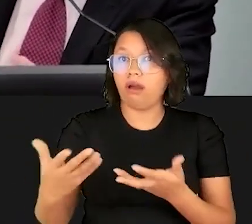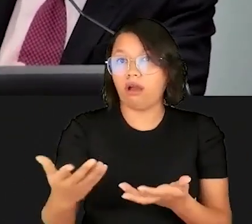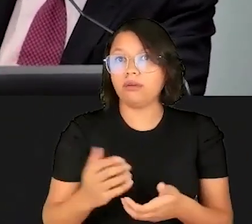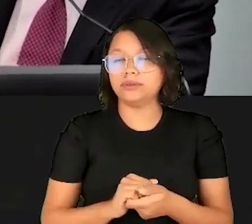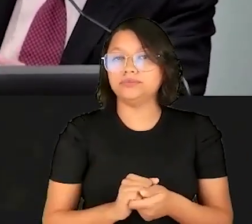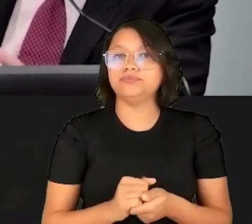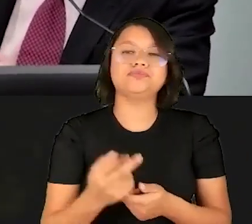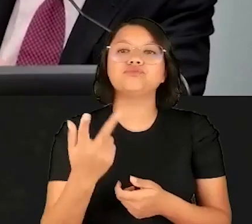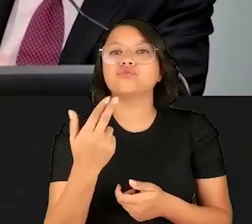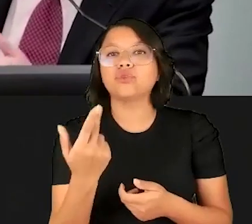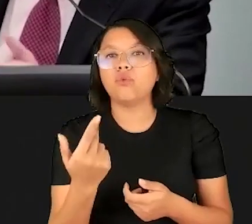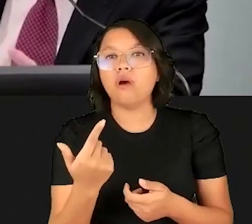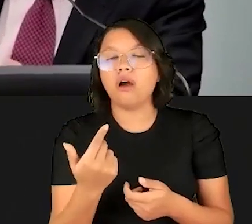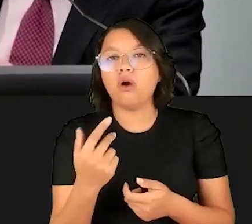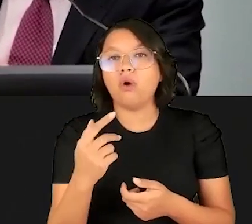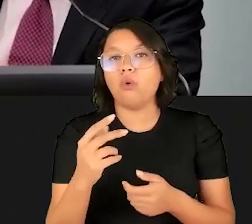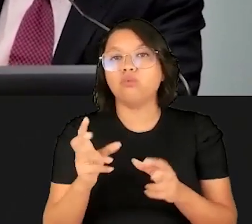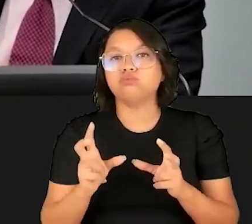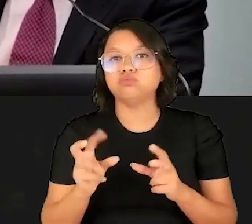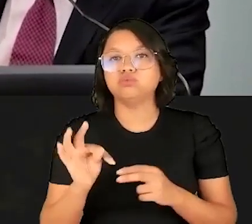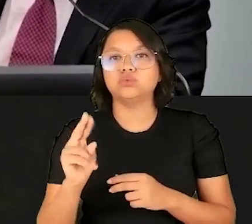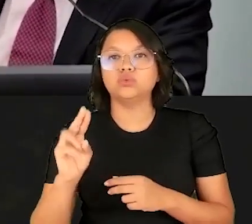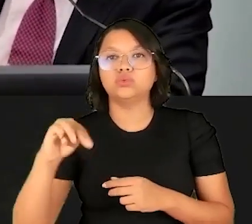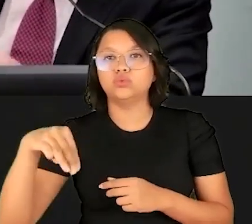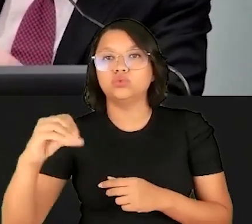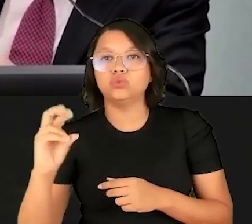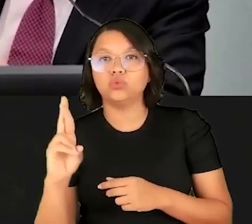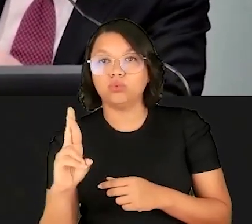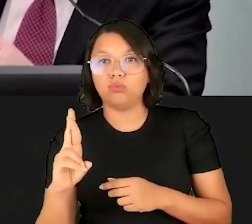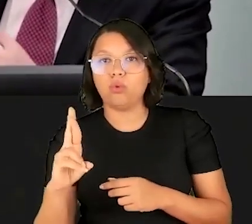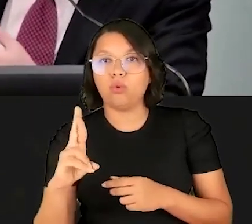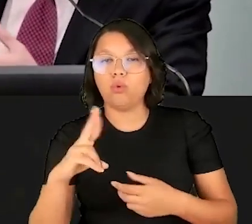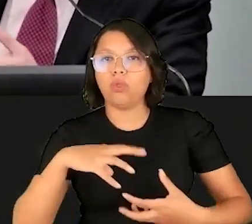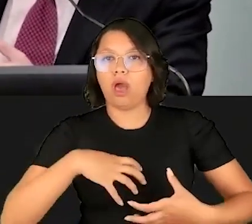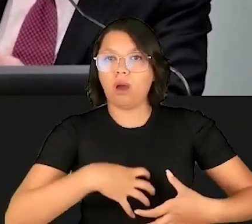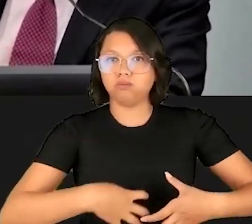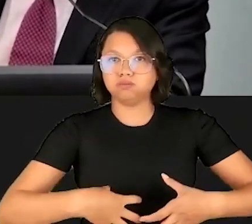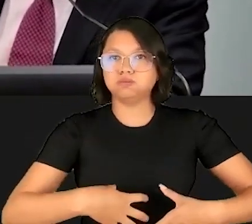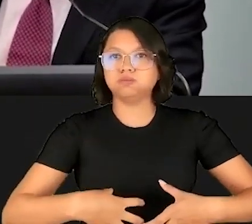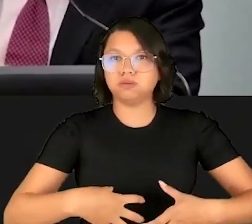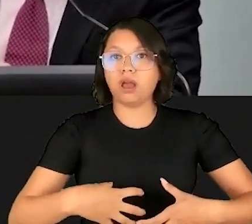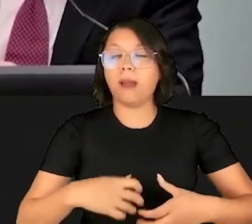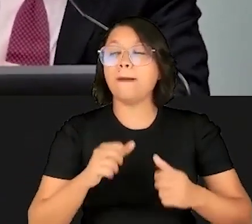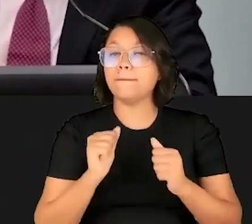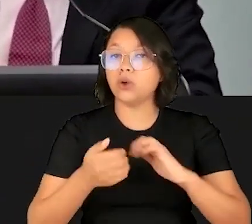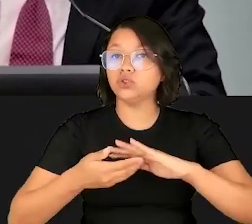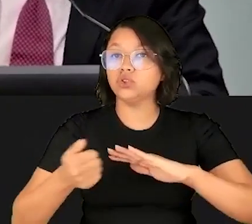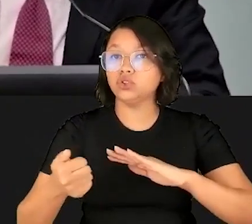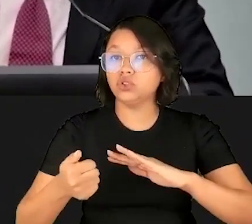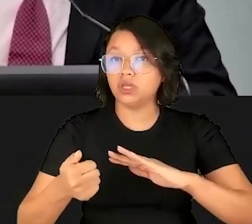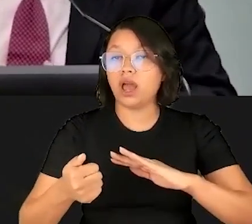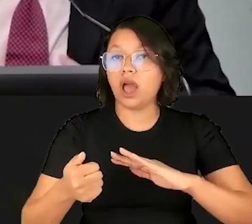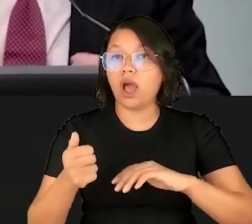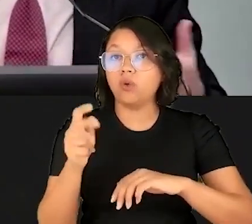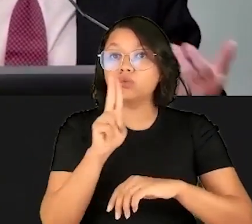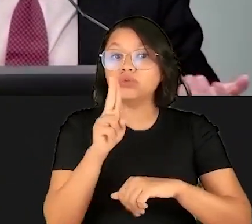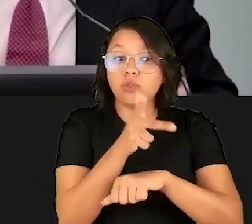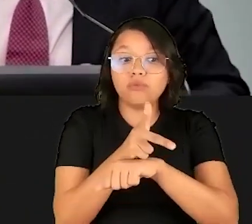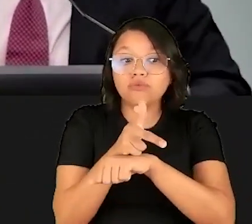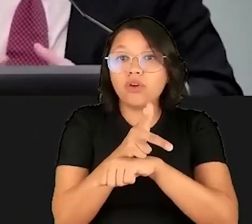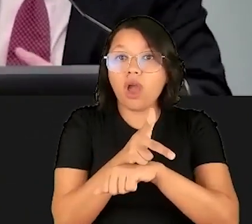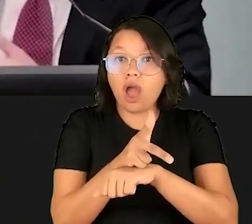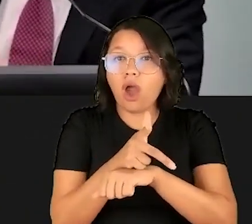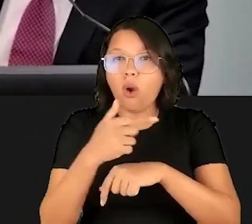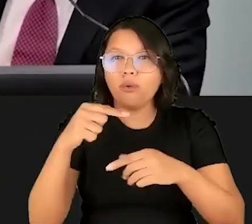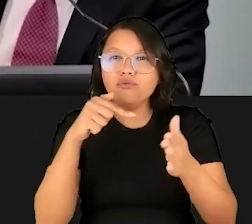fazer laparoscópico, não precisa um corte tão grande. Então, nós estamos evoluindo na cirurgia de uma maneira a minimizar os danos